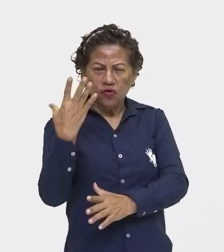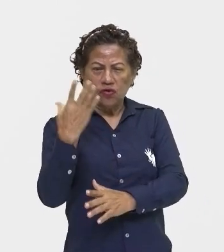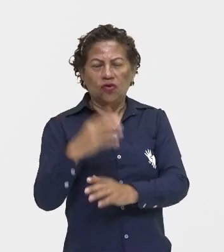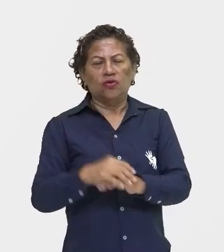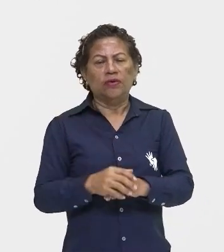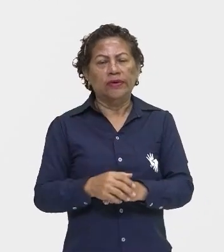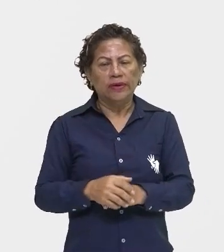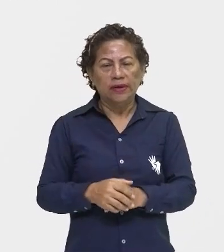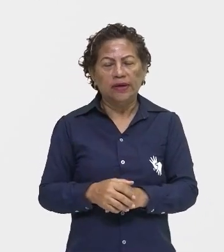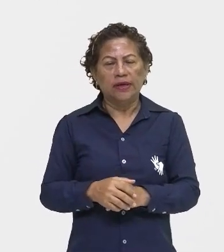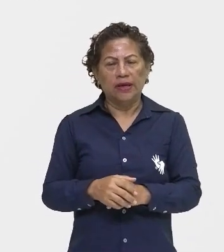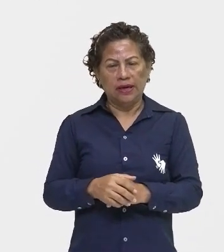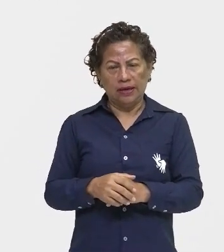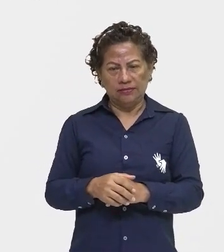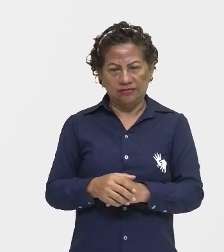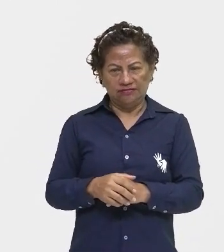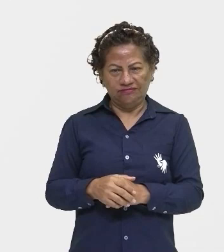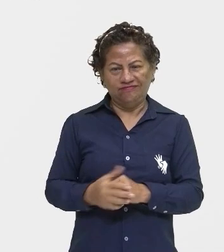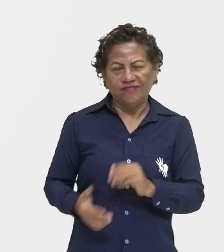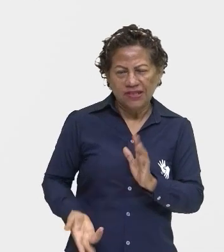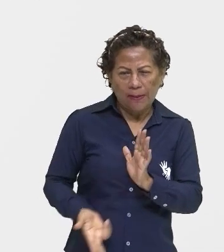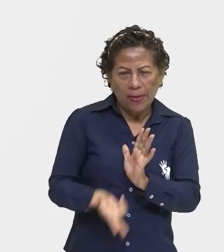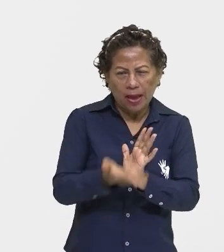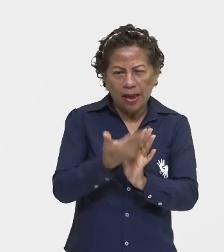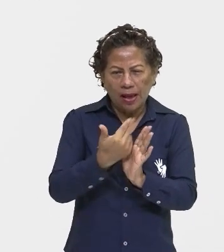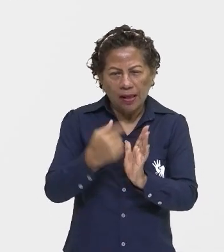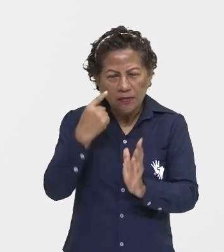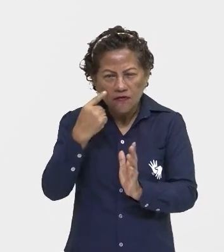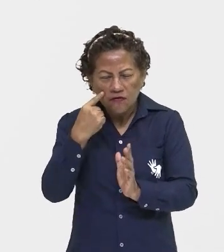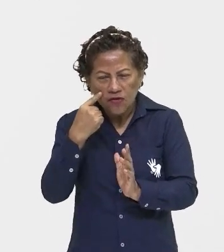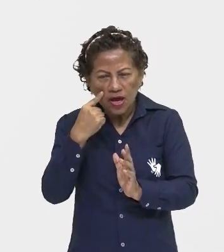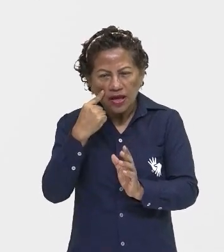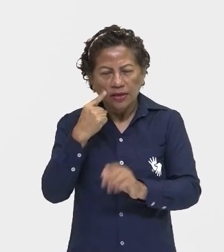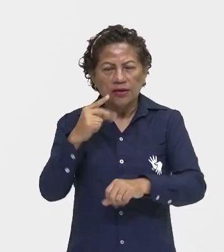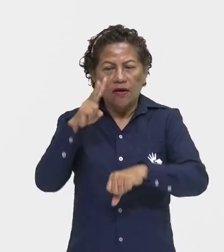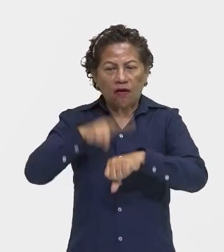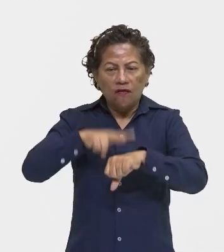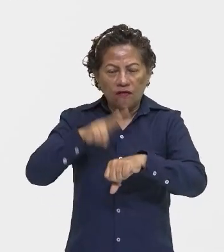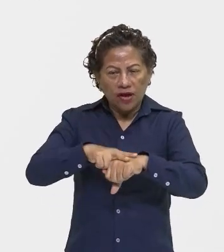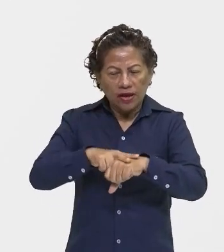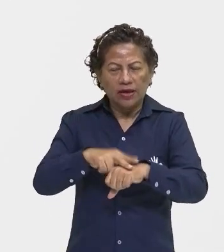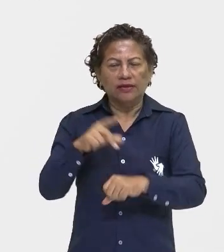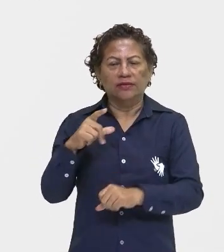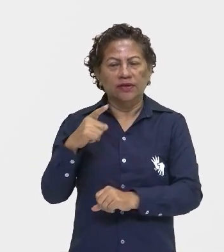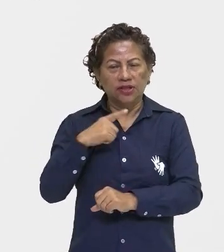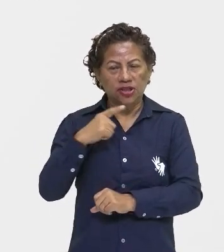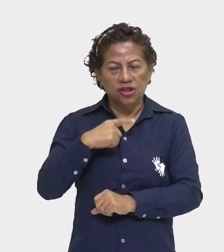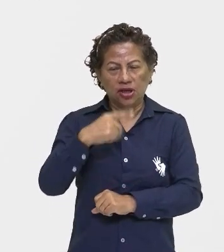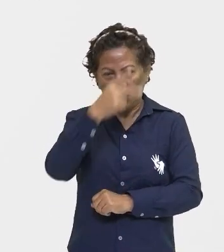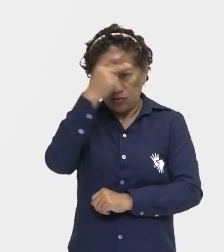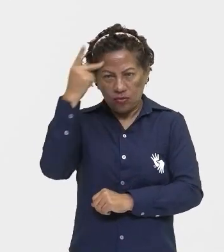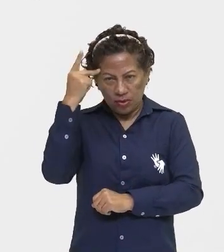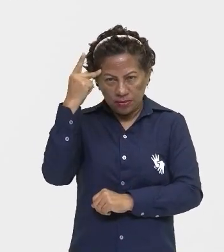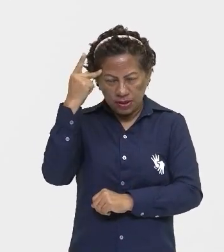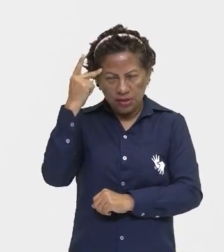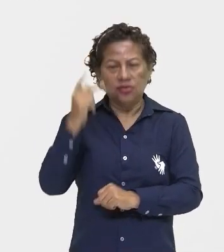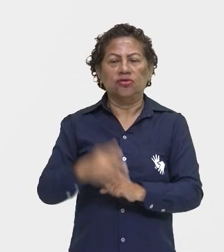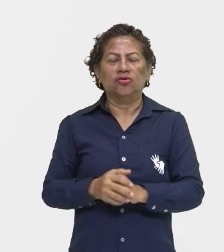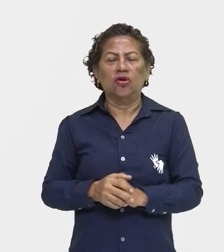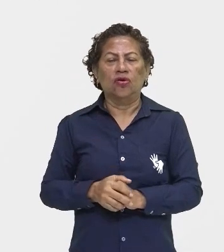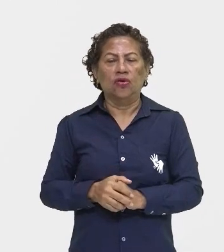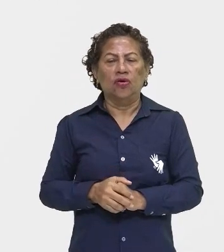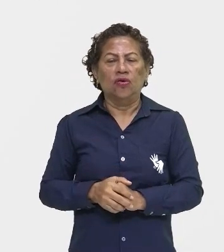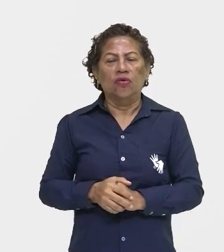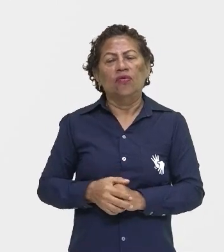luz, desenhos pintados à mão em vidros. Um narrador se encarregava de contar a história